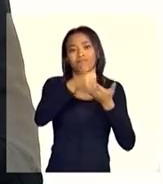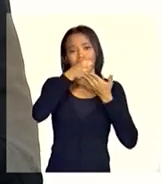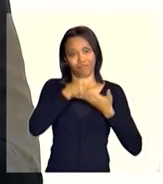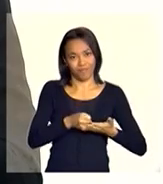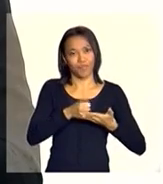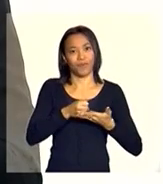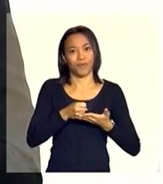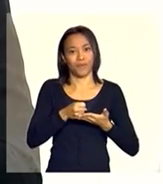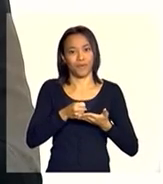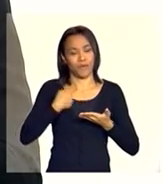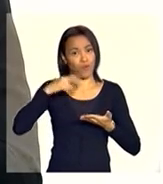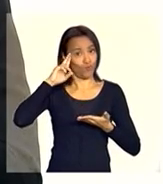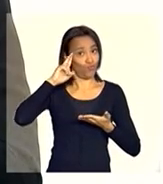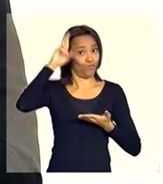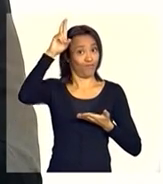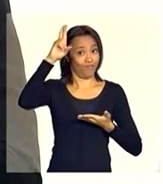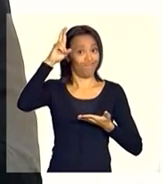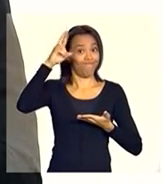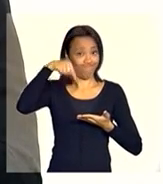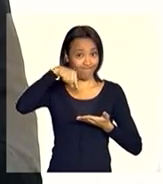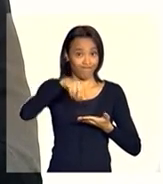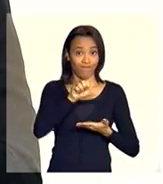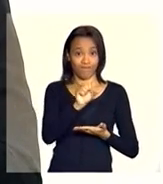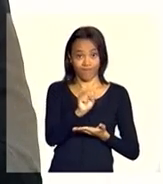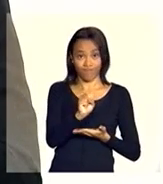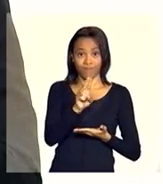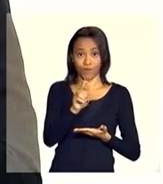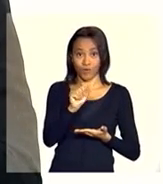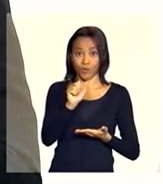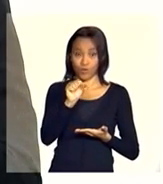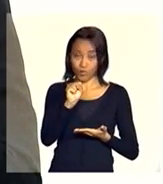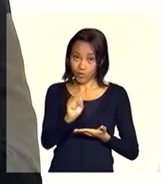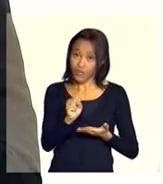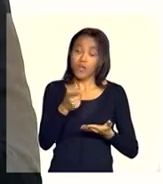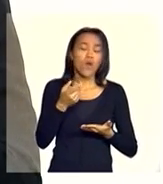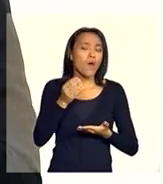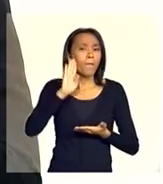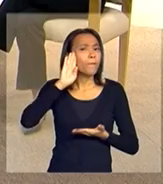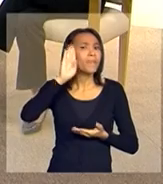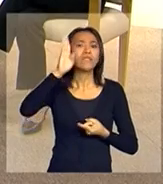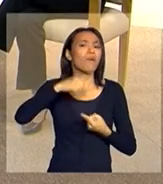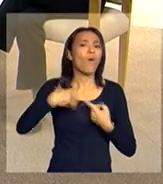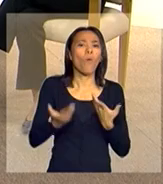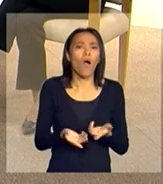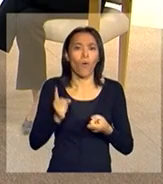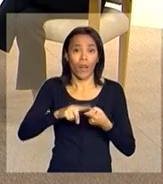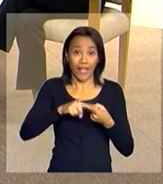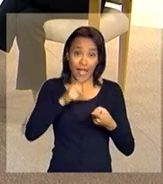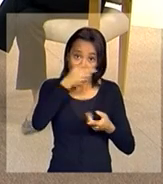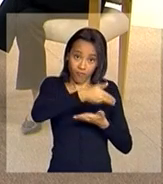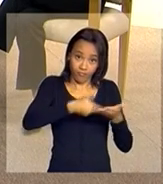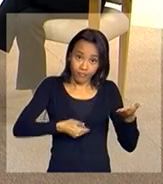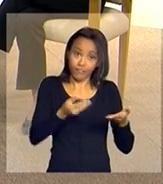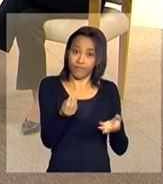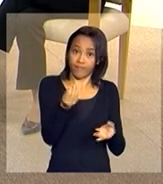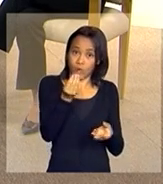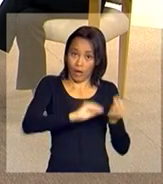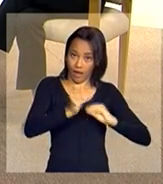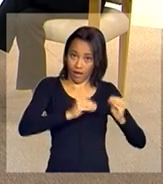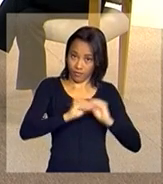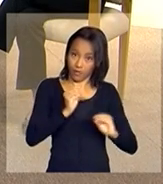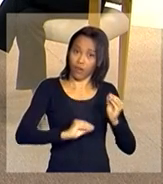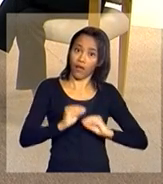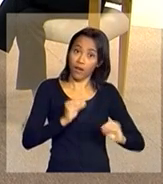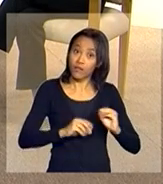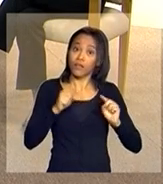a a gestão de do suas dentre eles eu destaco o Cadastro Nacional de de